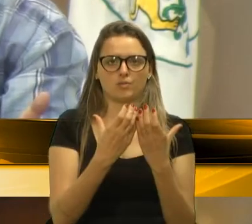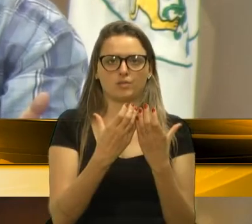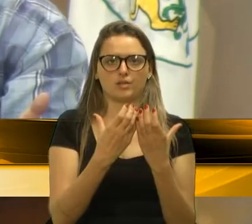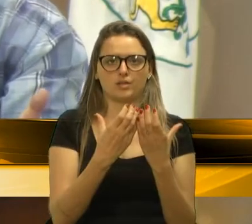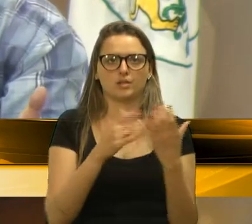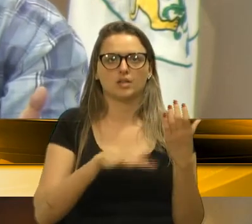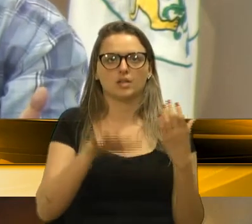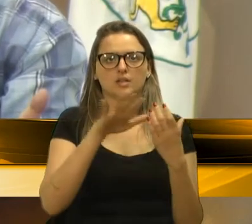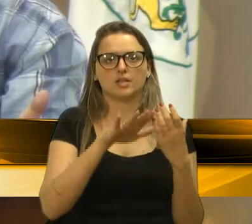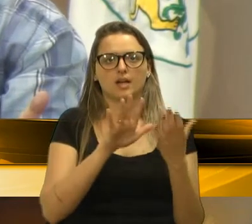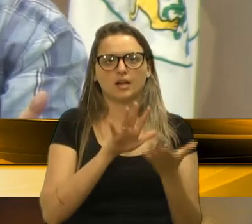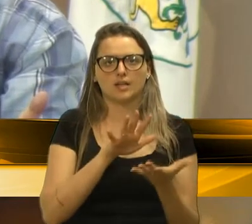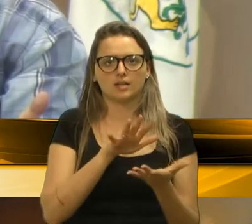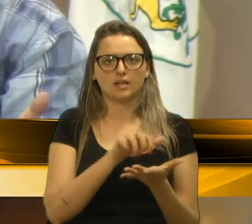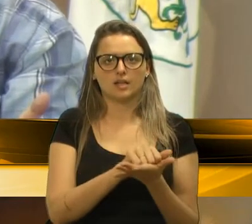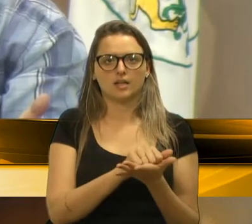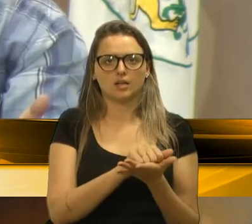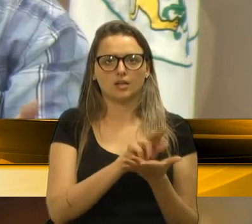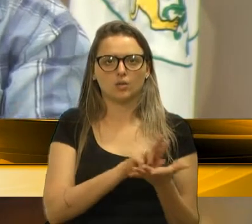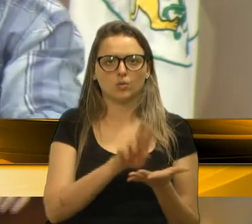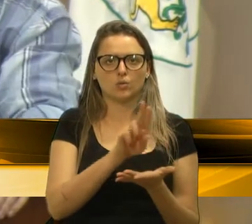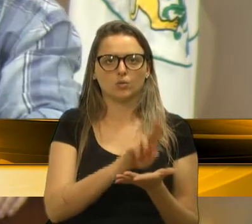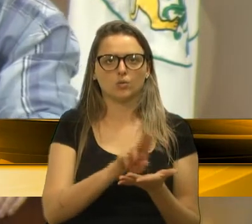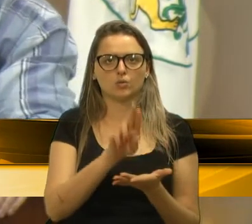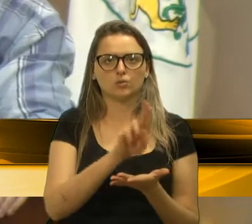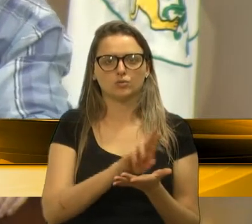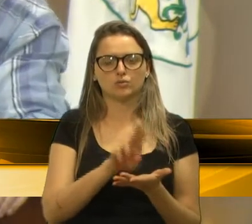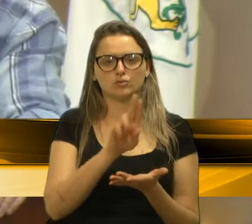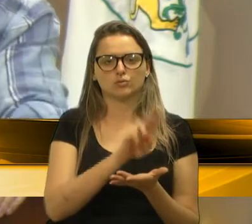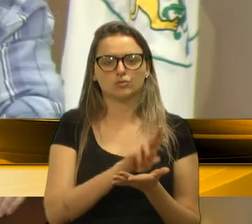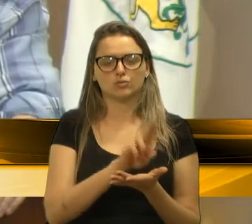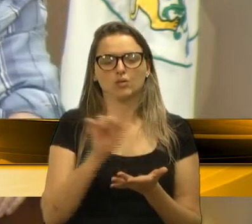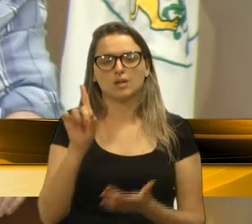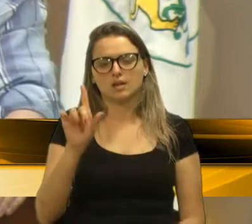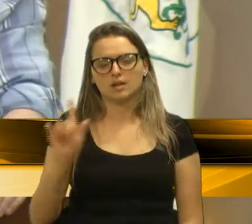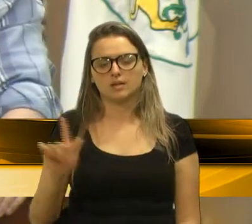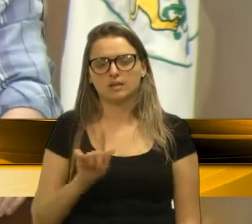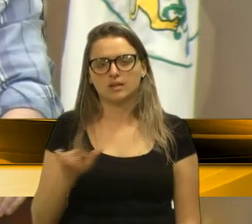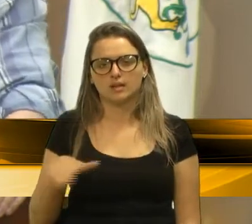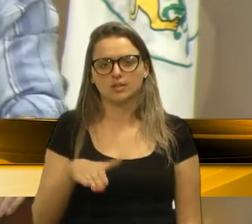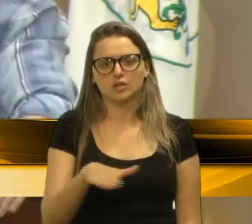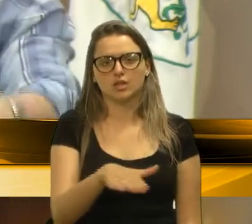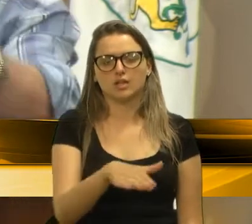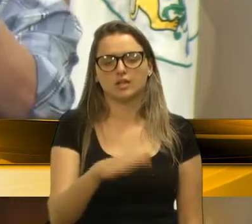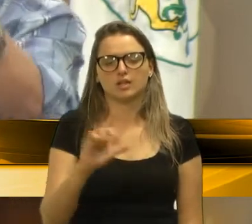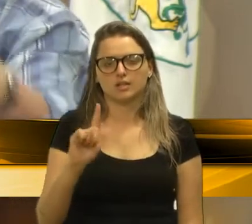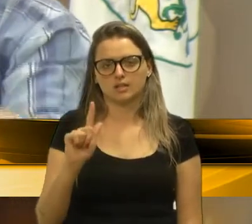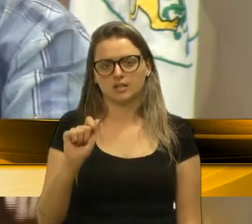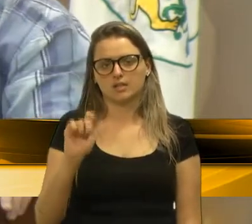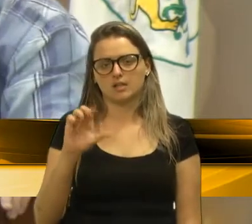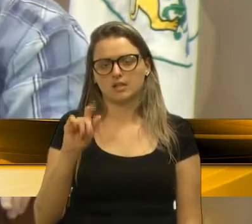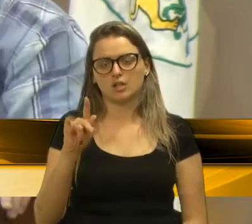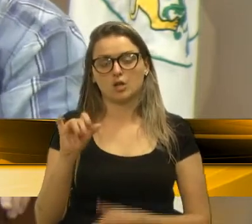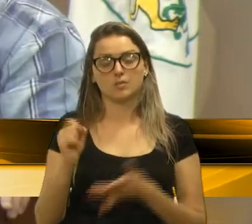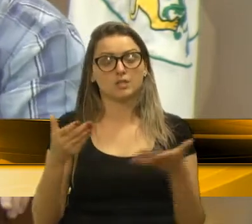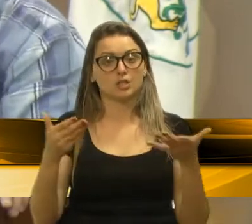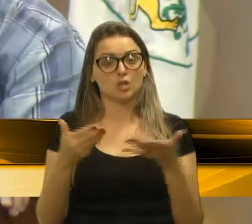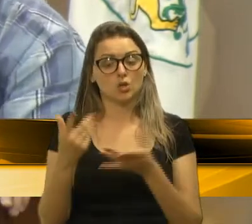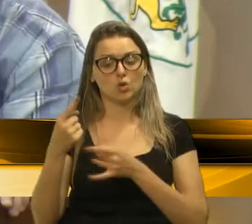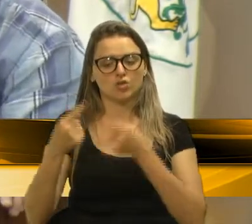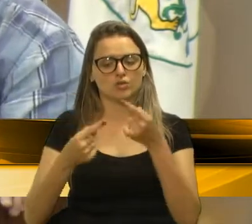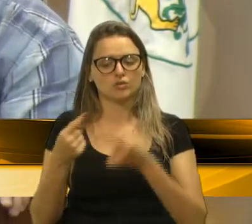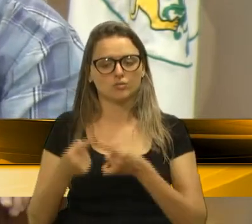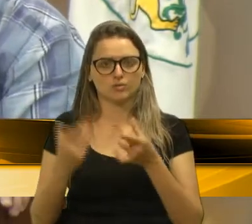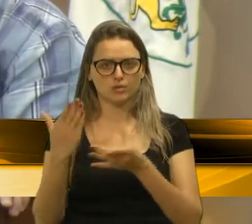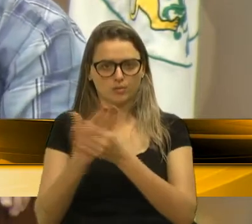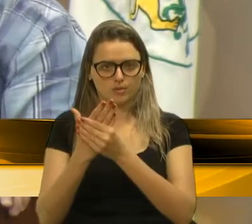área ocupada é dos da la de galópolis né é e que está em discussão hoje na justiça